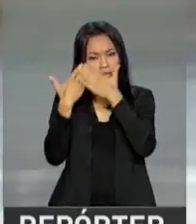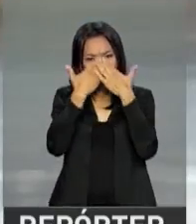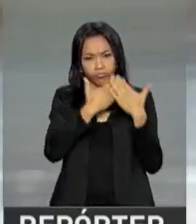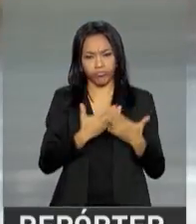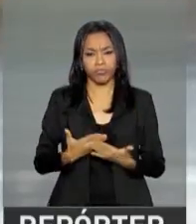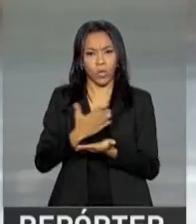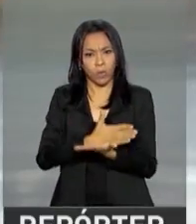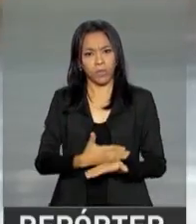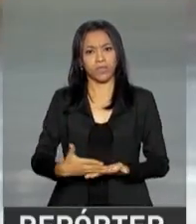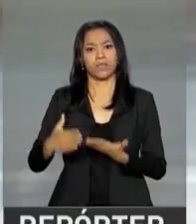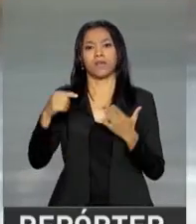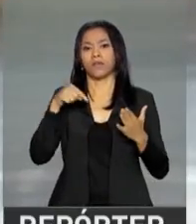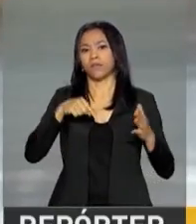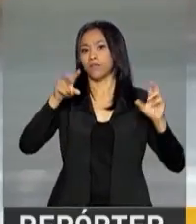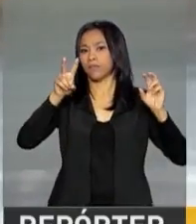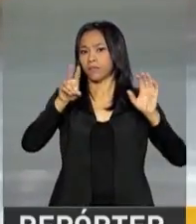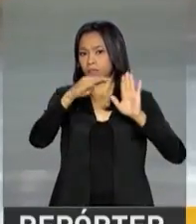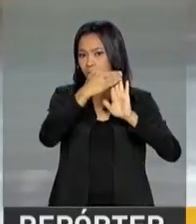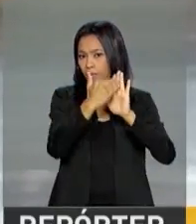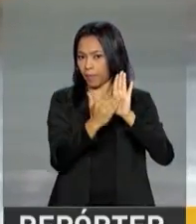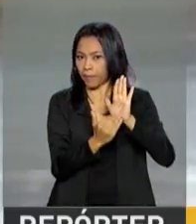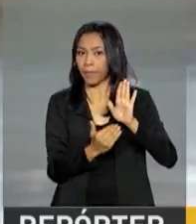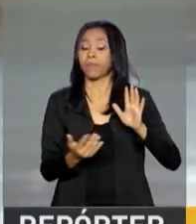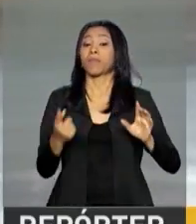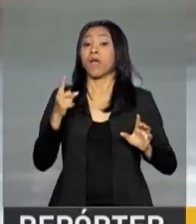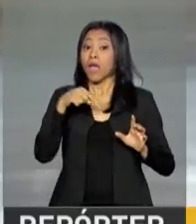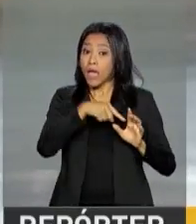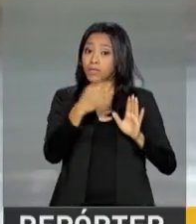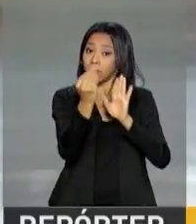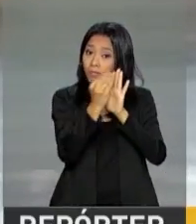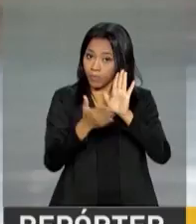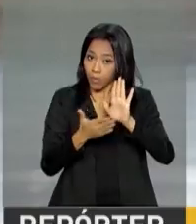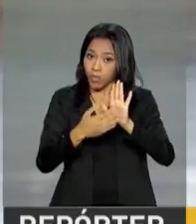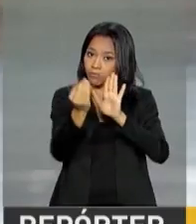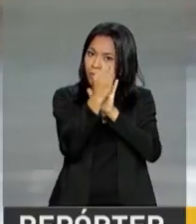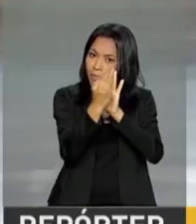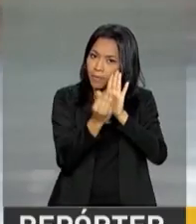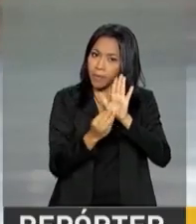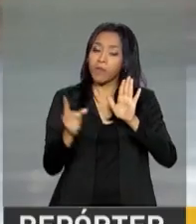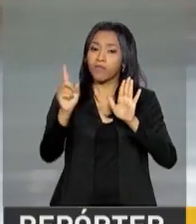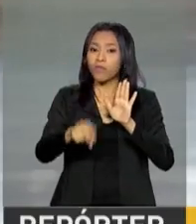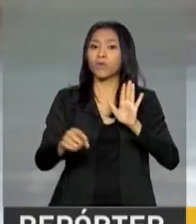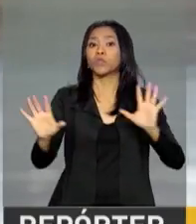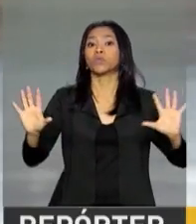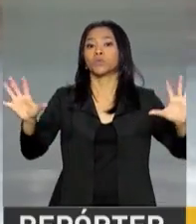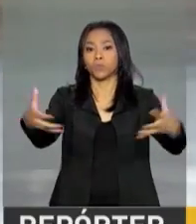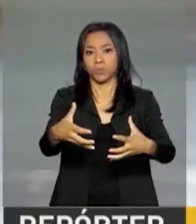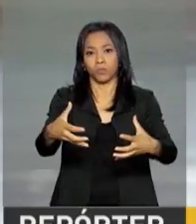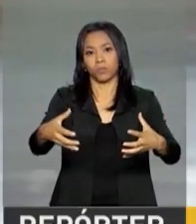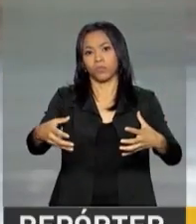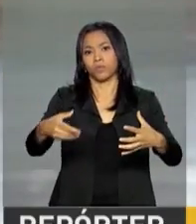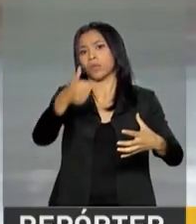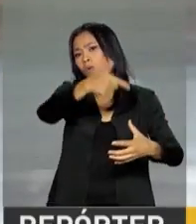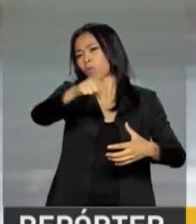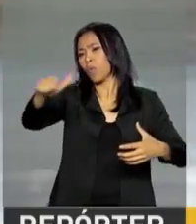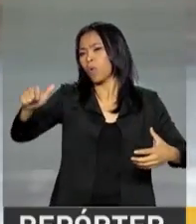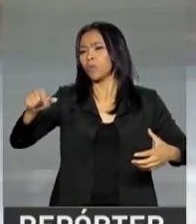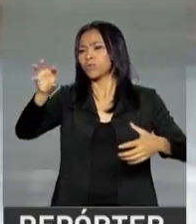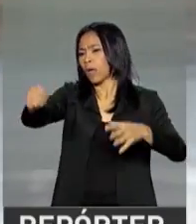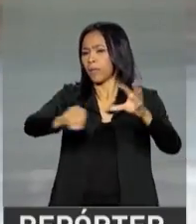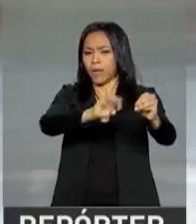propostas foram construídas em conjunto com parlamentares da base aliada do governo e se somam a outras iniciativas